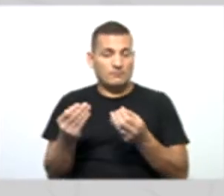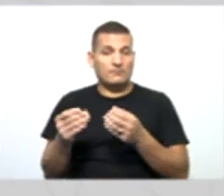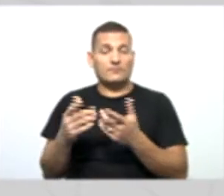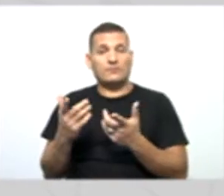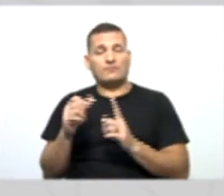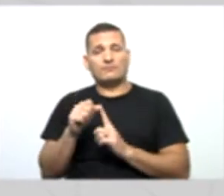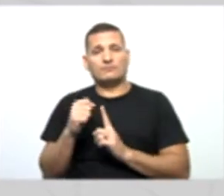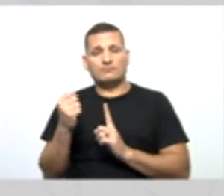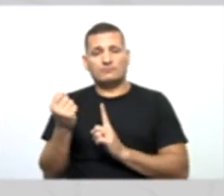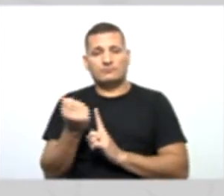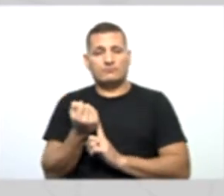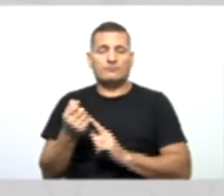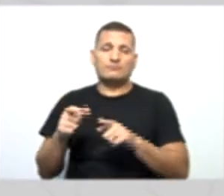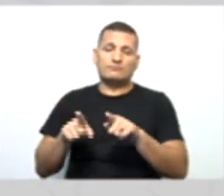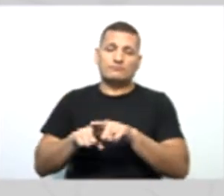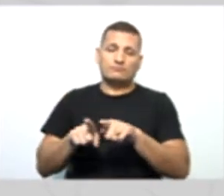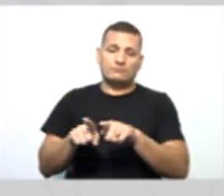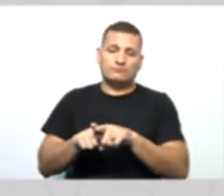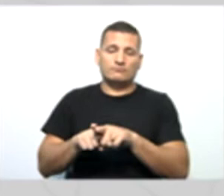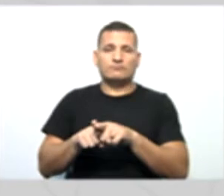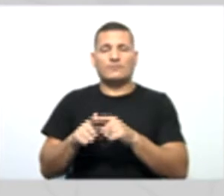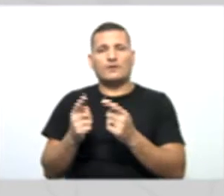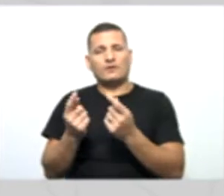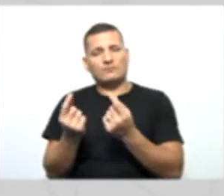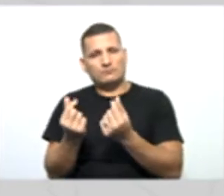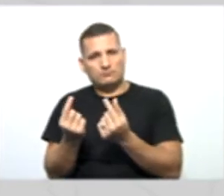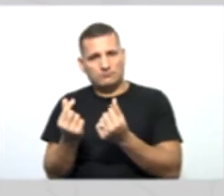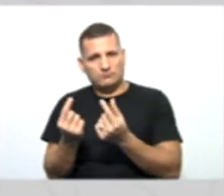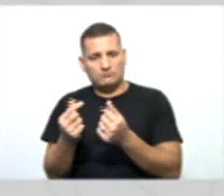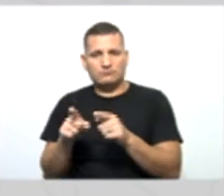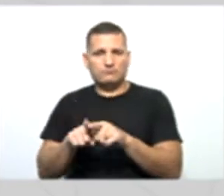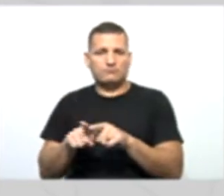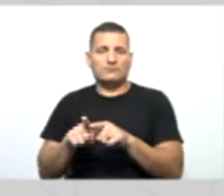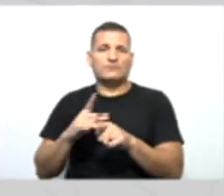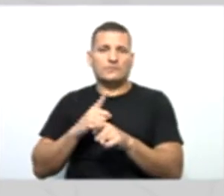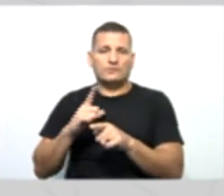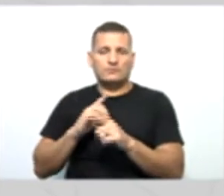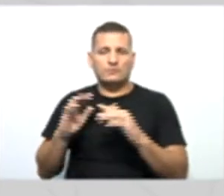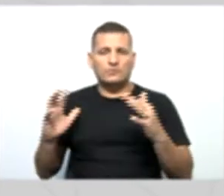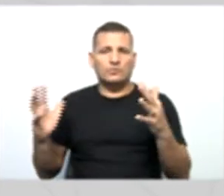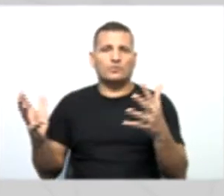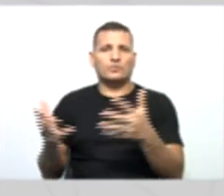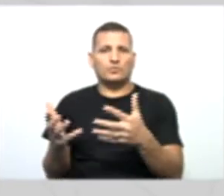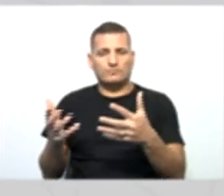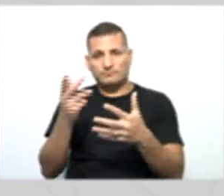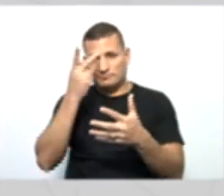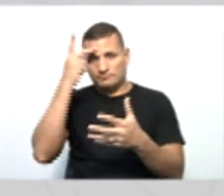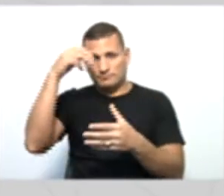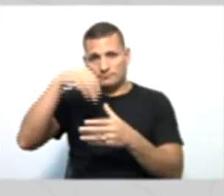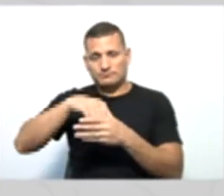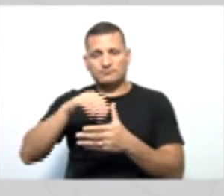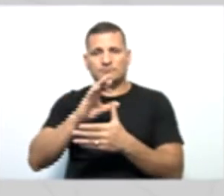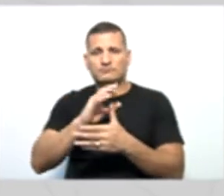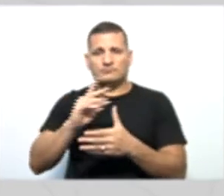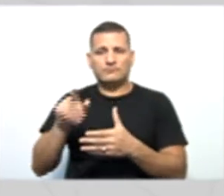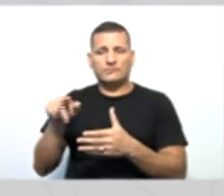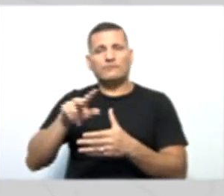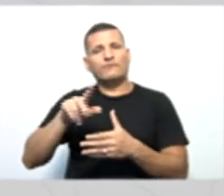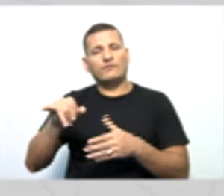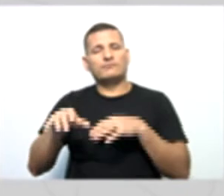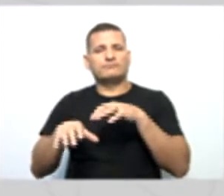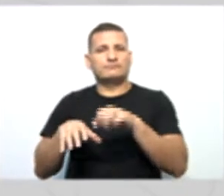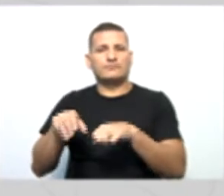vista social, como do ponto de vista econômico. Então, eu tenho um juntado de pessoas dentro da cooperativa que vai buscar esse